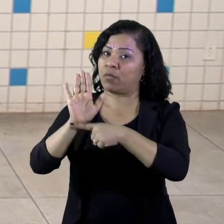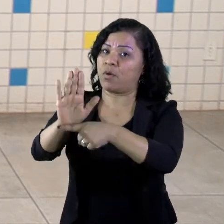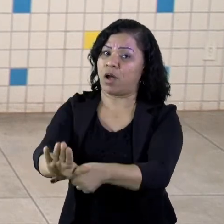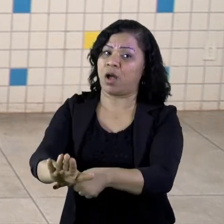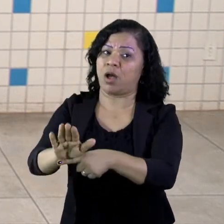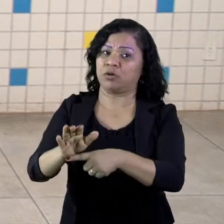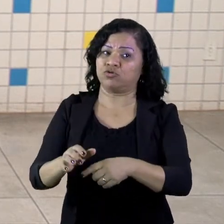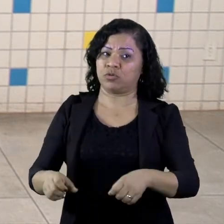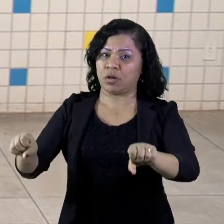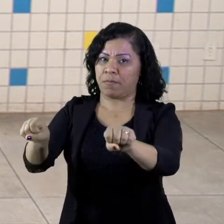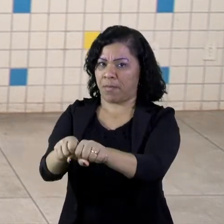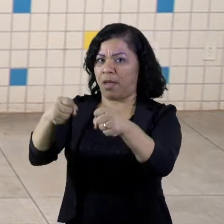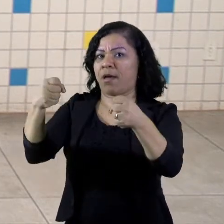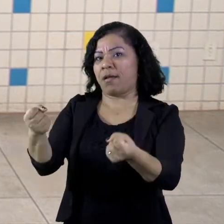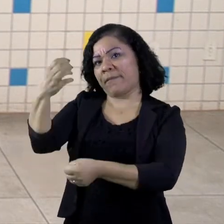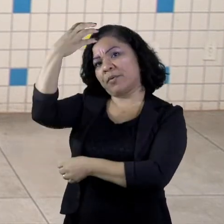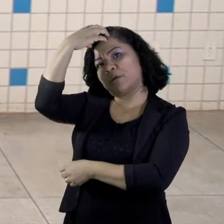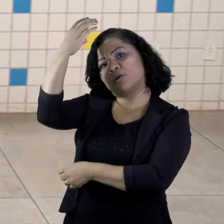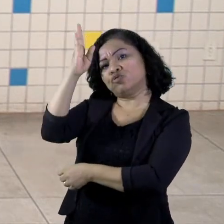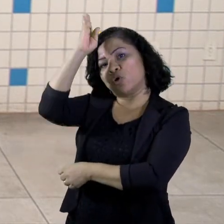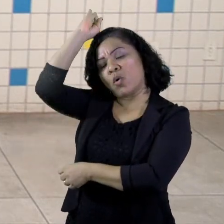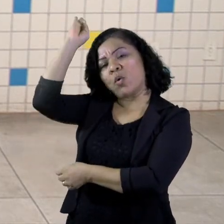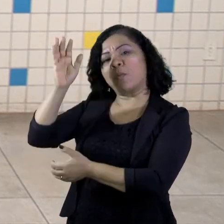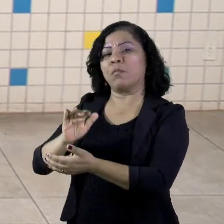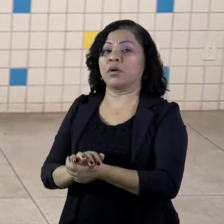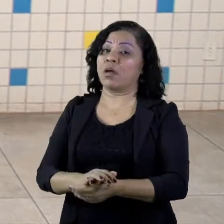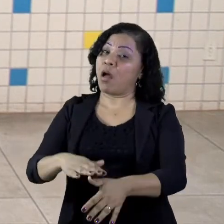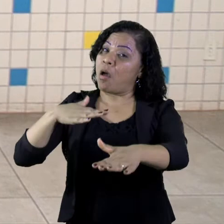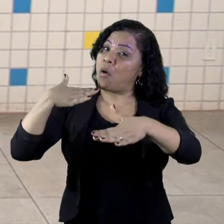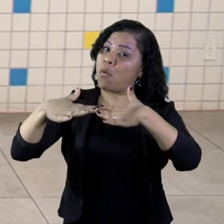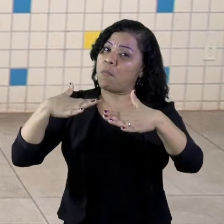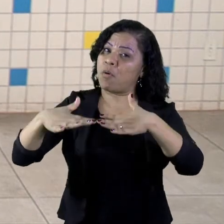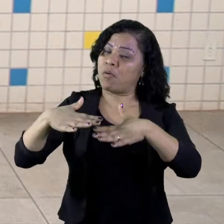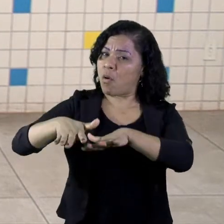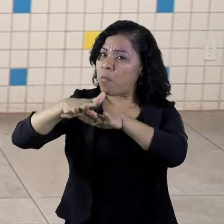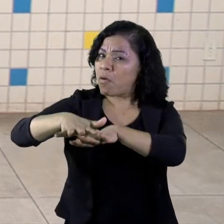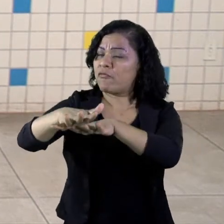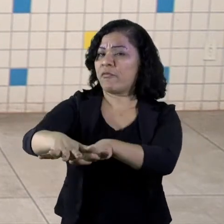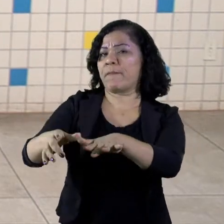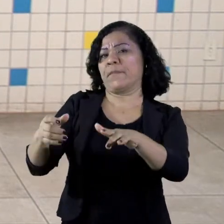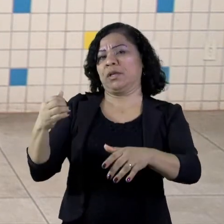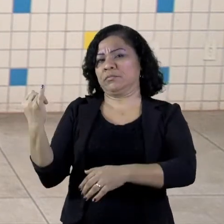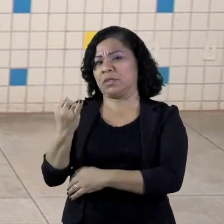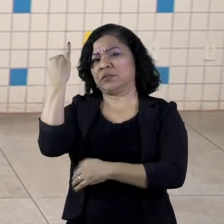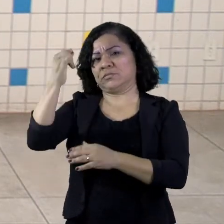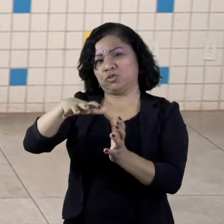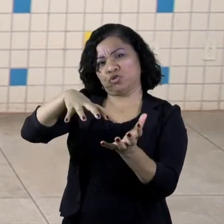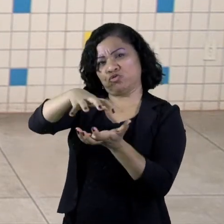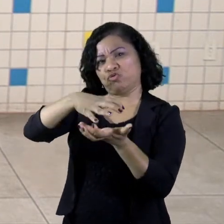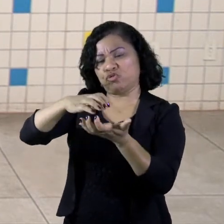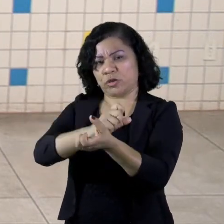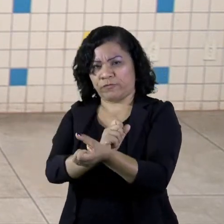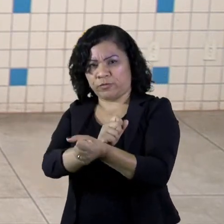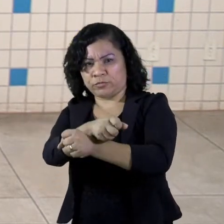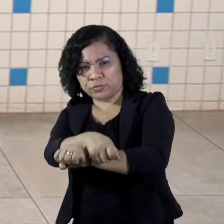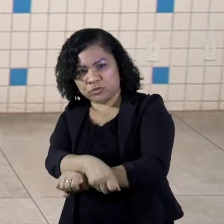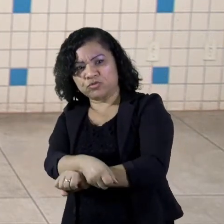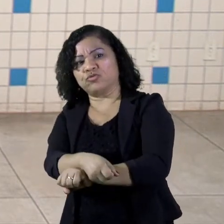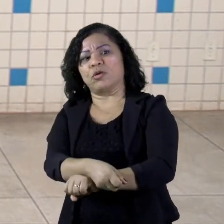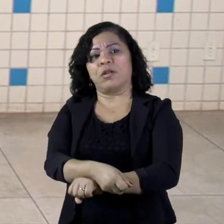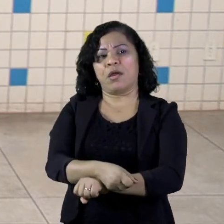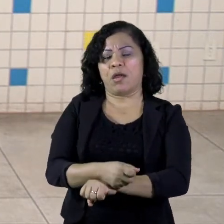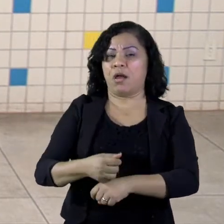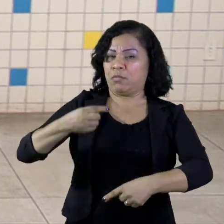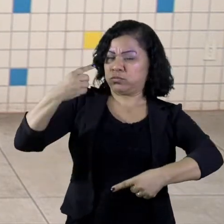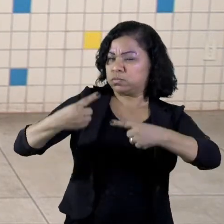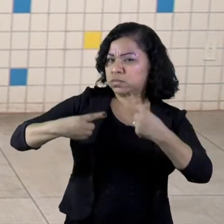O movimento mais importante de revolta de escravo, que é muito debatido, muito